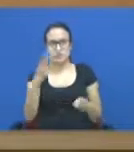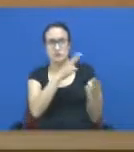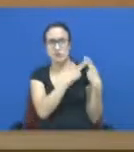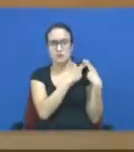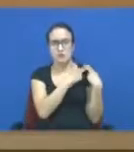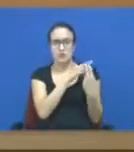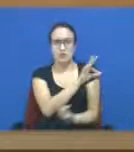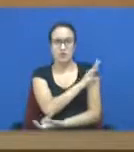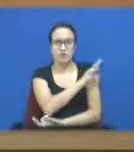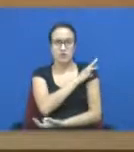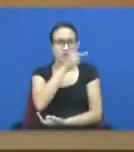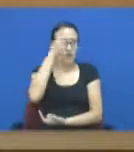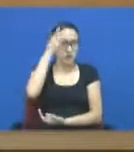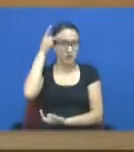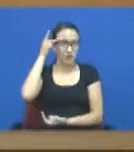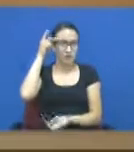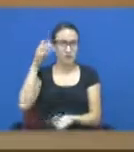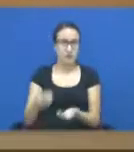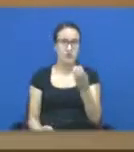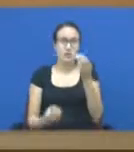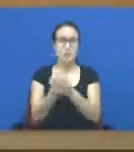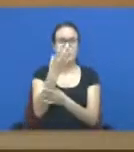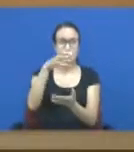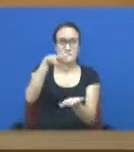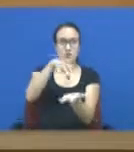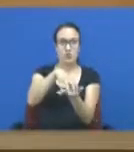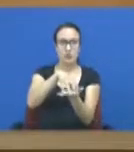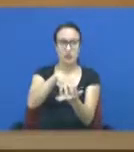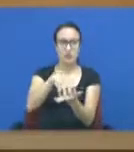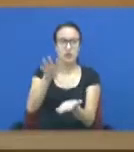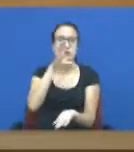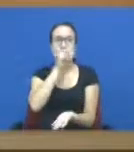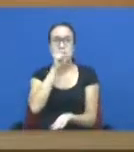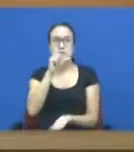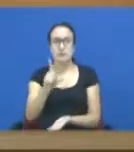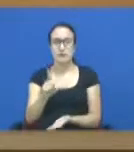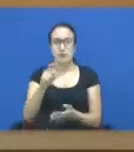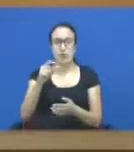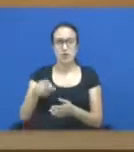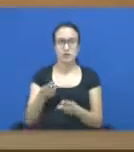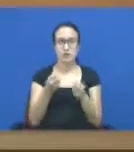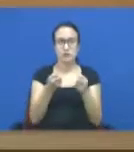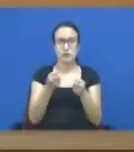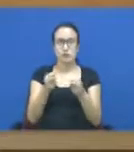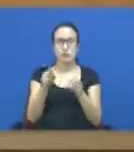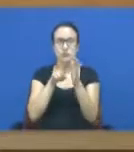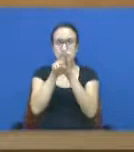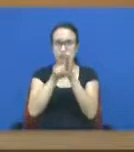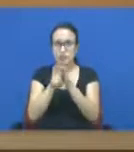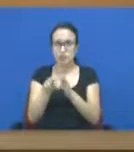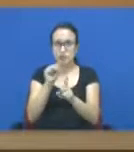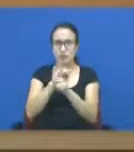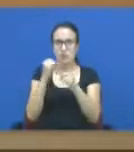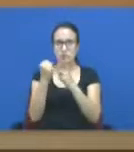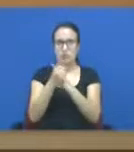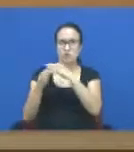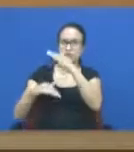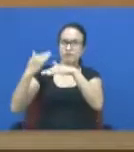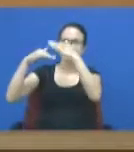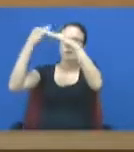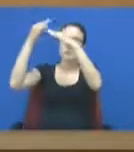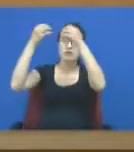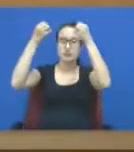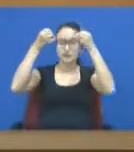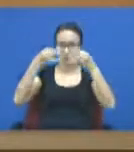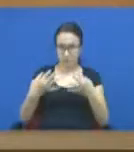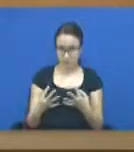municipal, que dispõe sobre a criação da Agência Municipal de Desenvolvimento Econômico, Científico, Social e da outras providências. O projeto